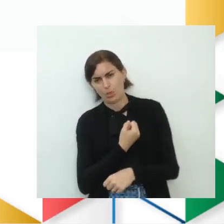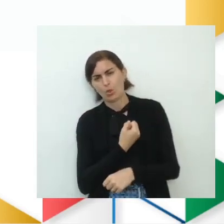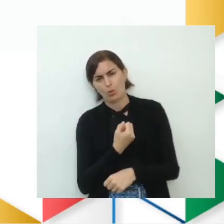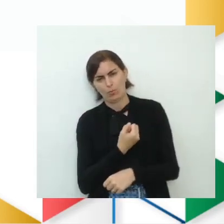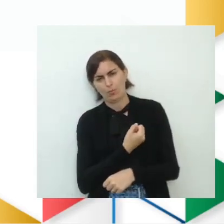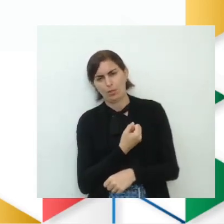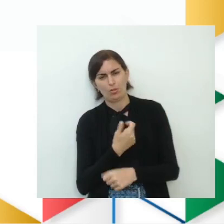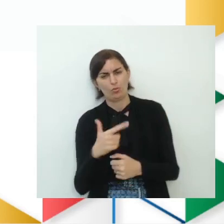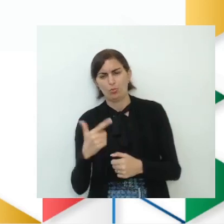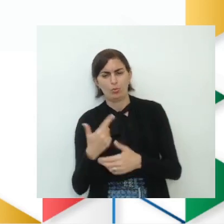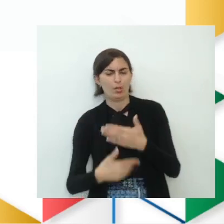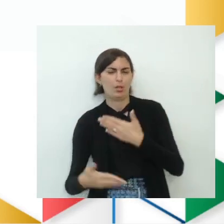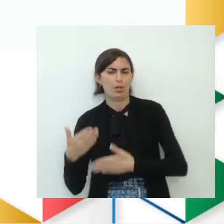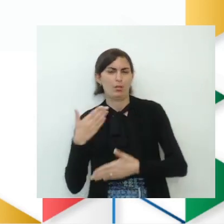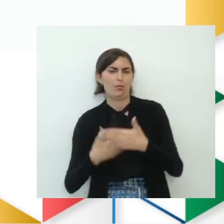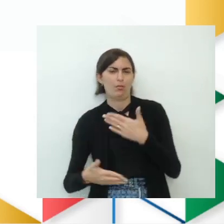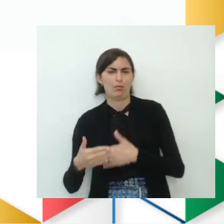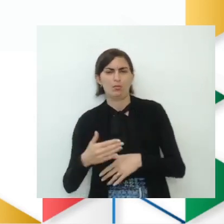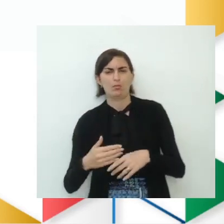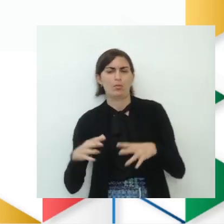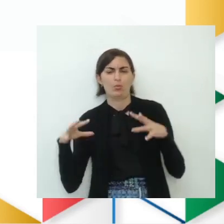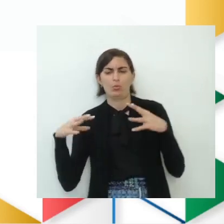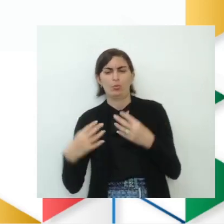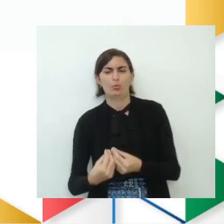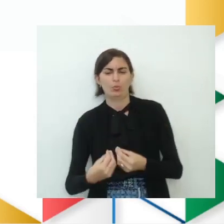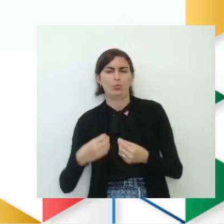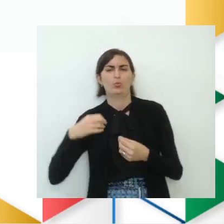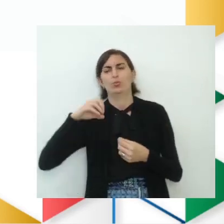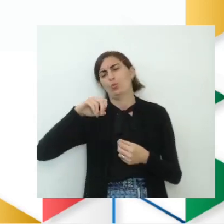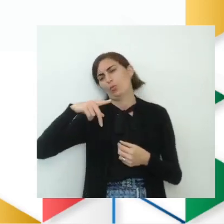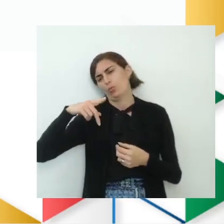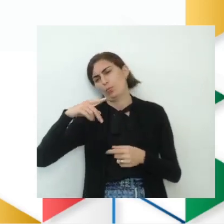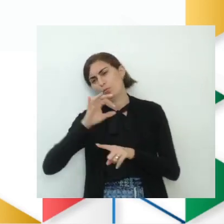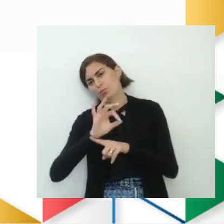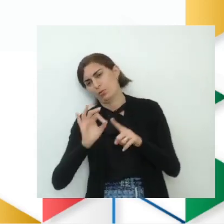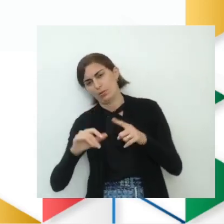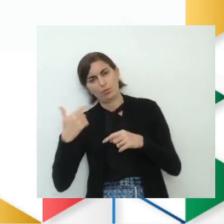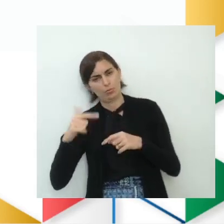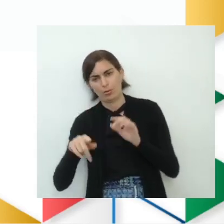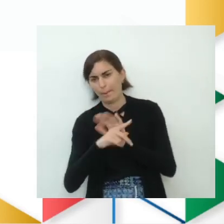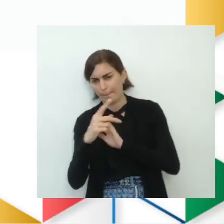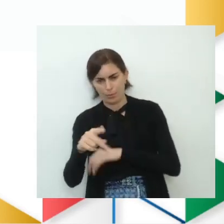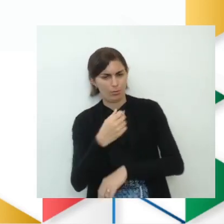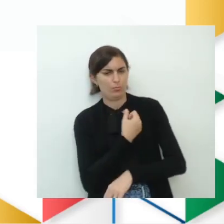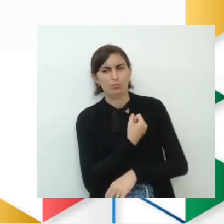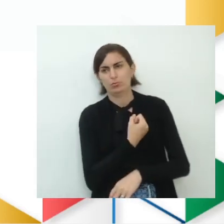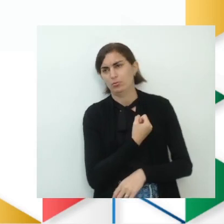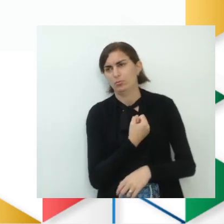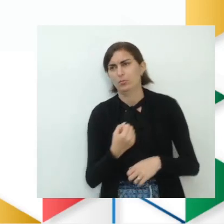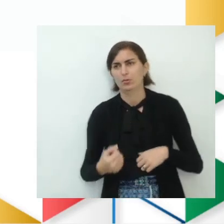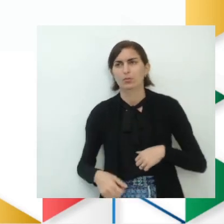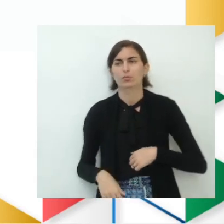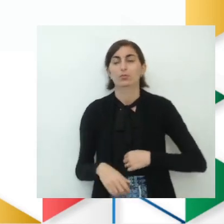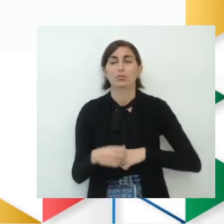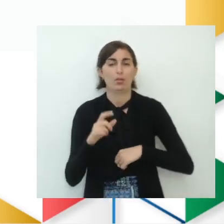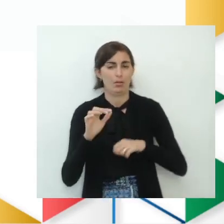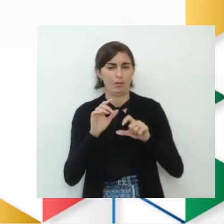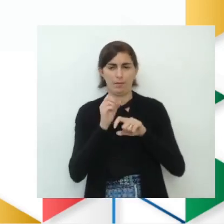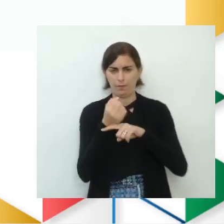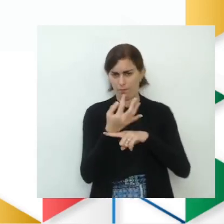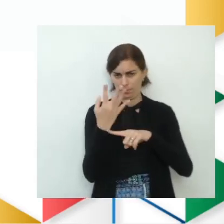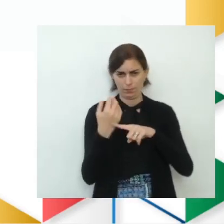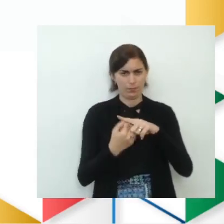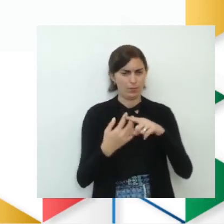puros, não fazendo relação de parte todo, de operador, porcentagem. É próprio número, tá bom? Bom, A fração